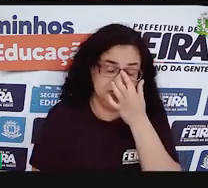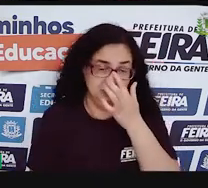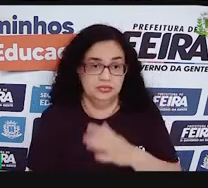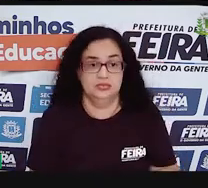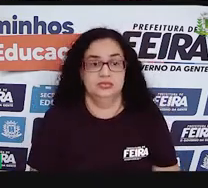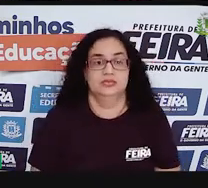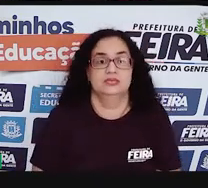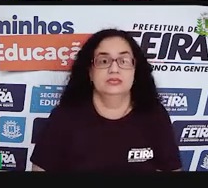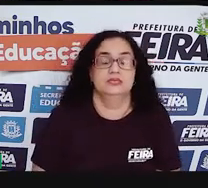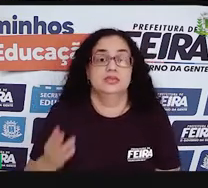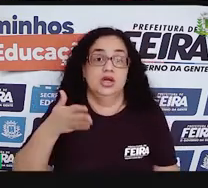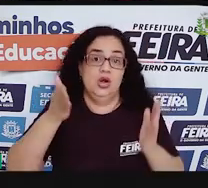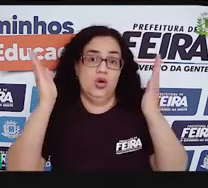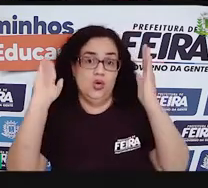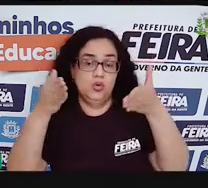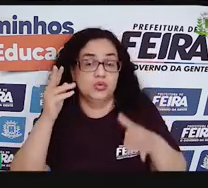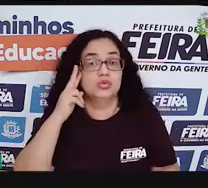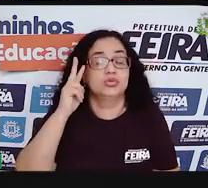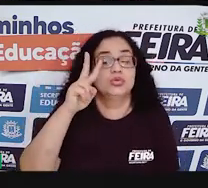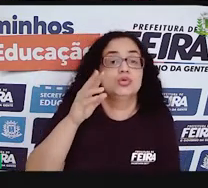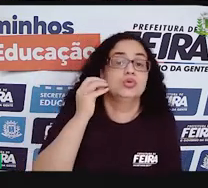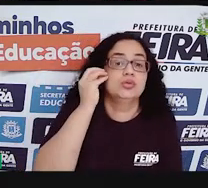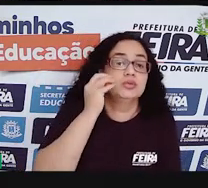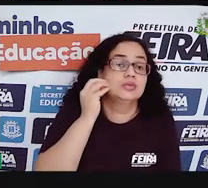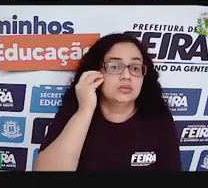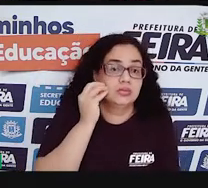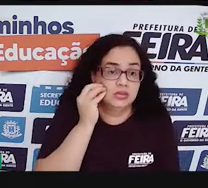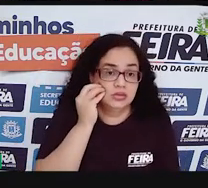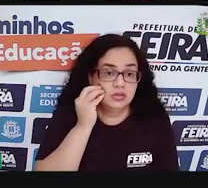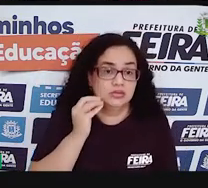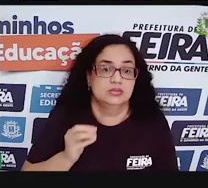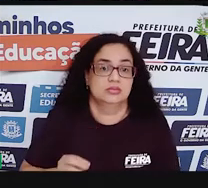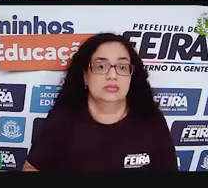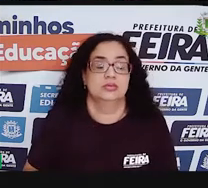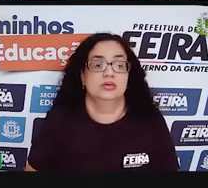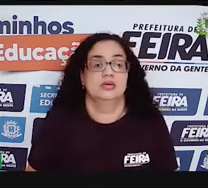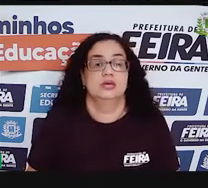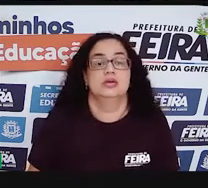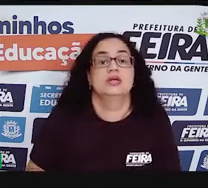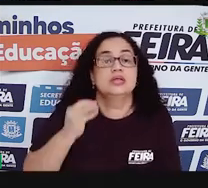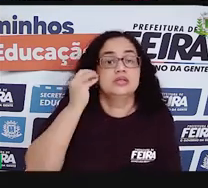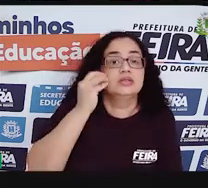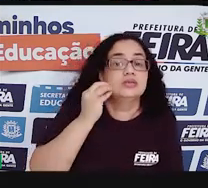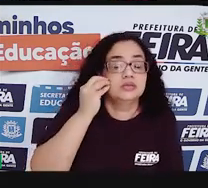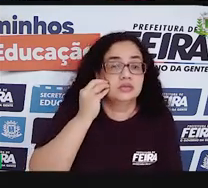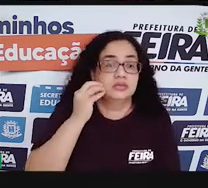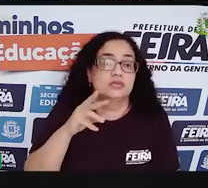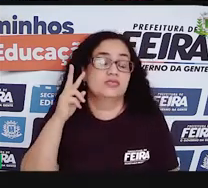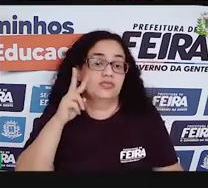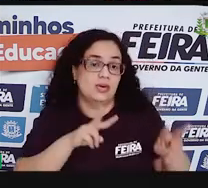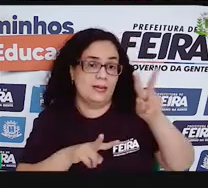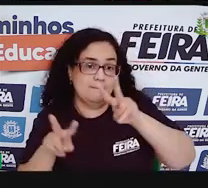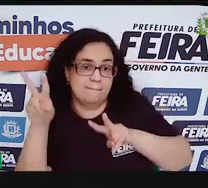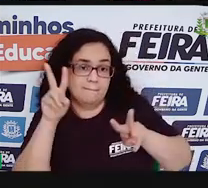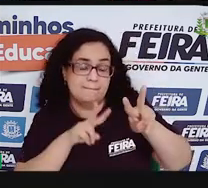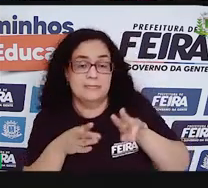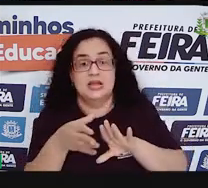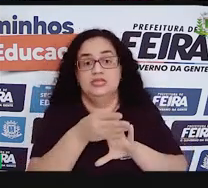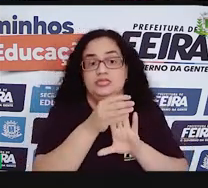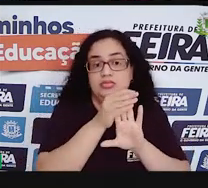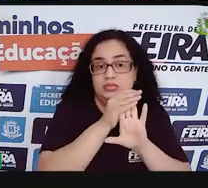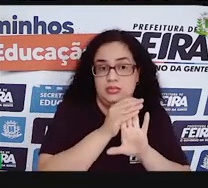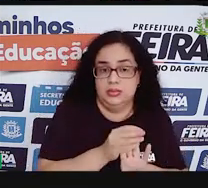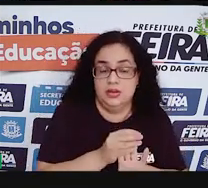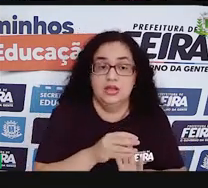Então, a gente vai agora de olho na experiência. Para fazer essa experiência e observar aí a flexibilidade